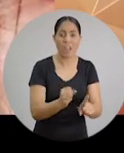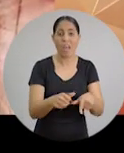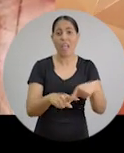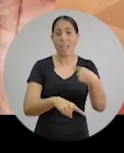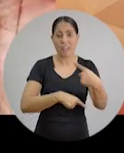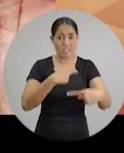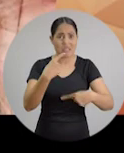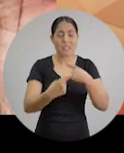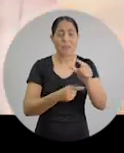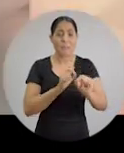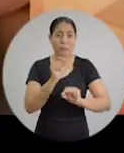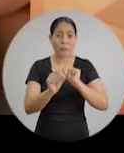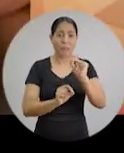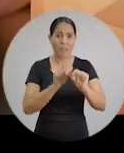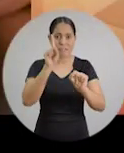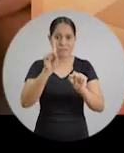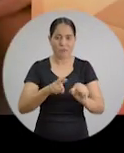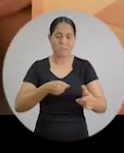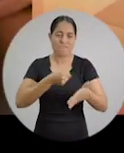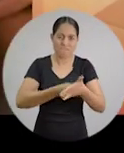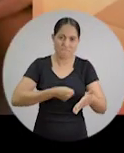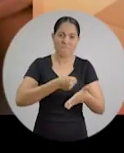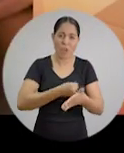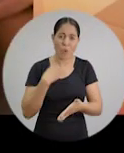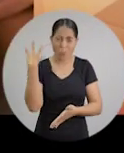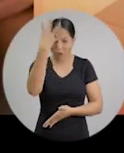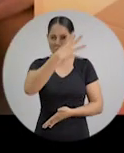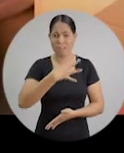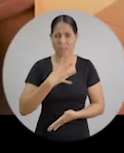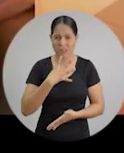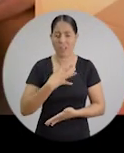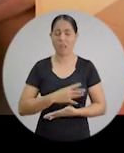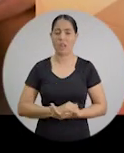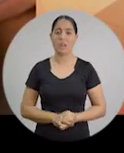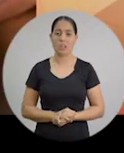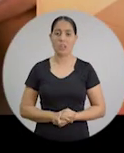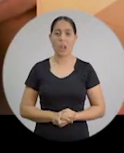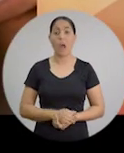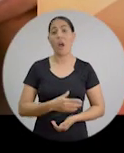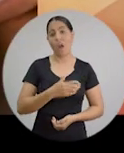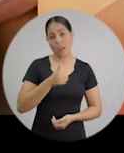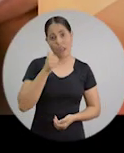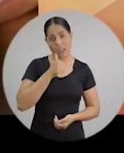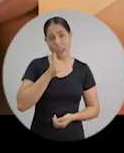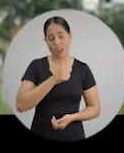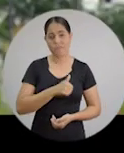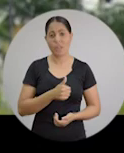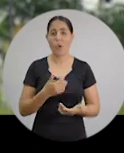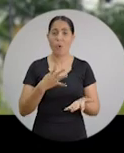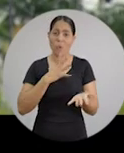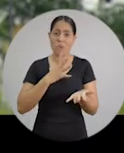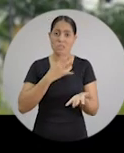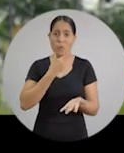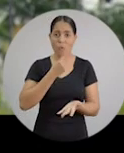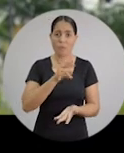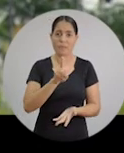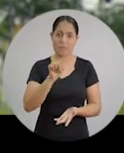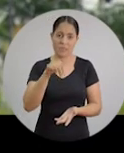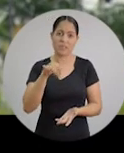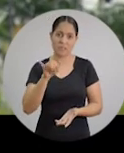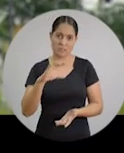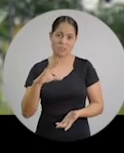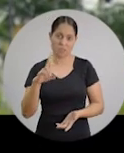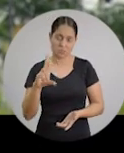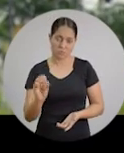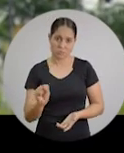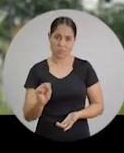das agressões. Ela ficou assim depois de ser espancada por quase 4 horas. A Elaine conheceu